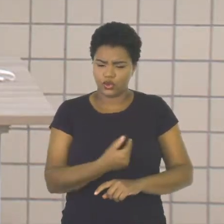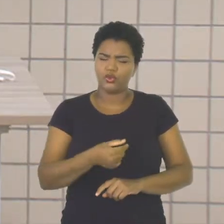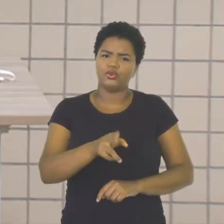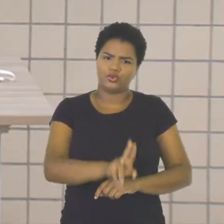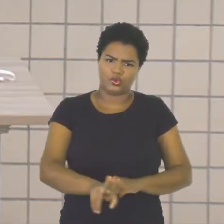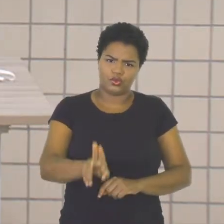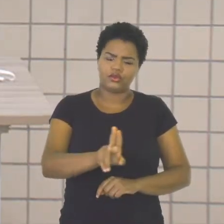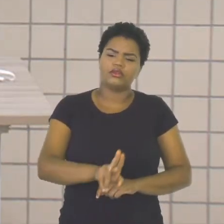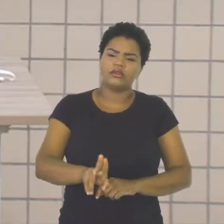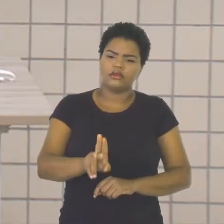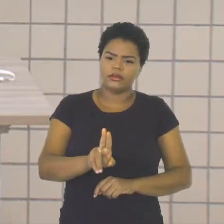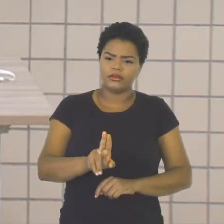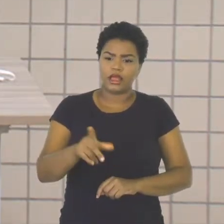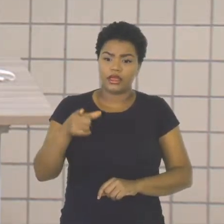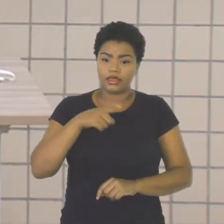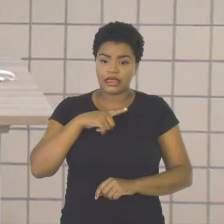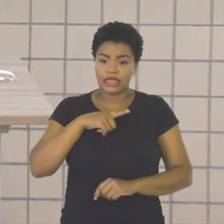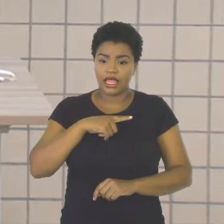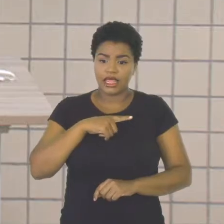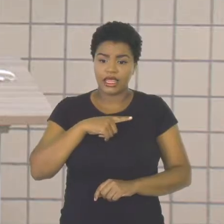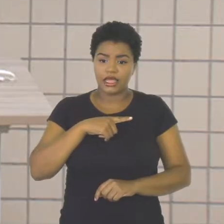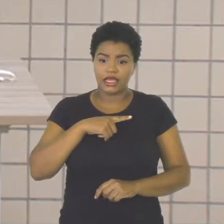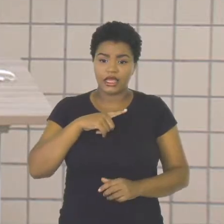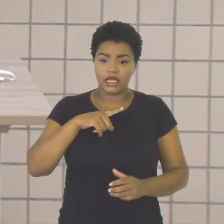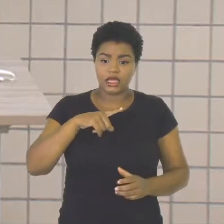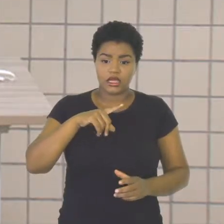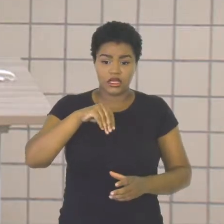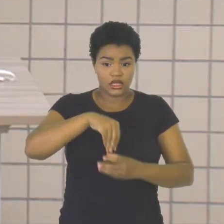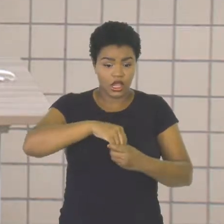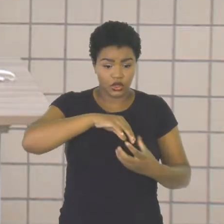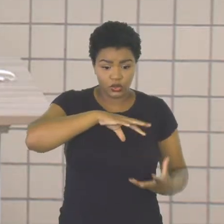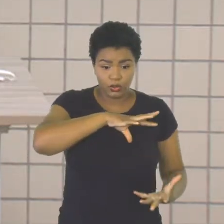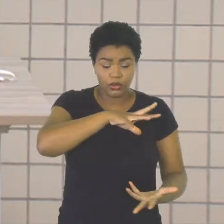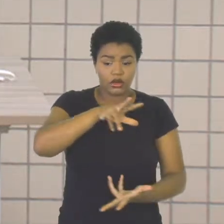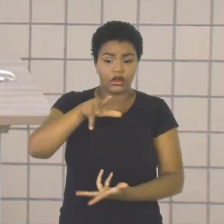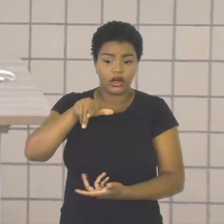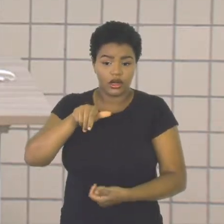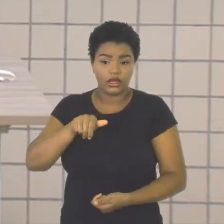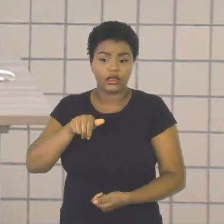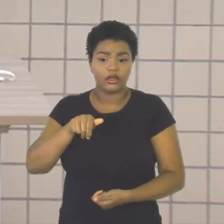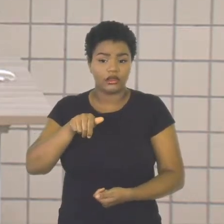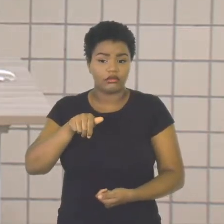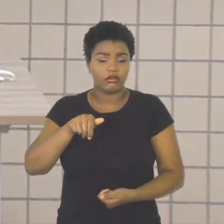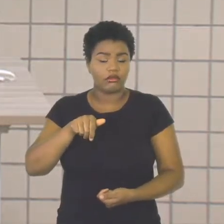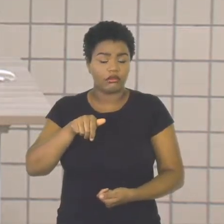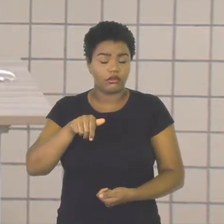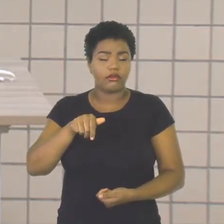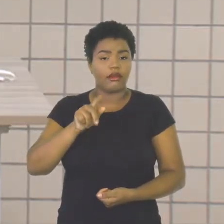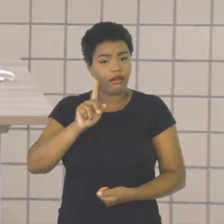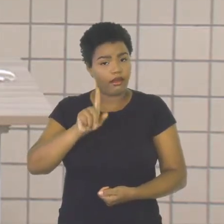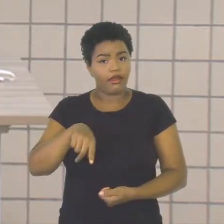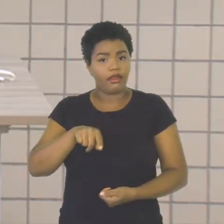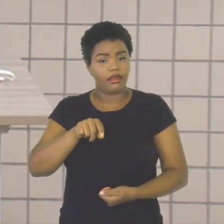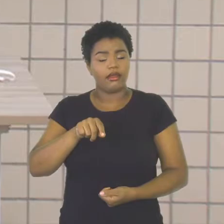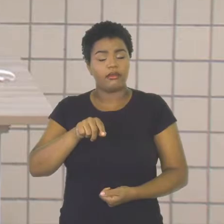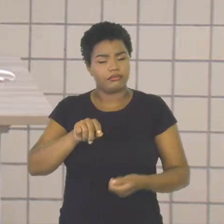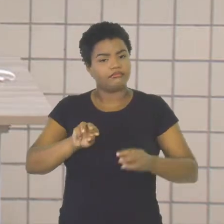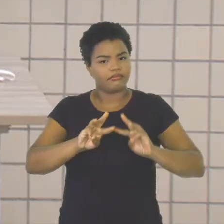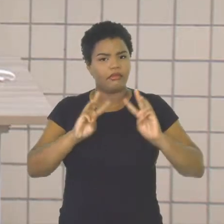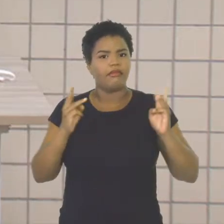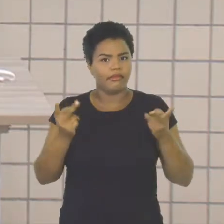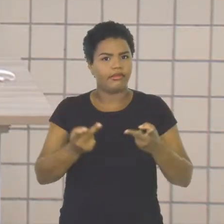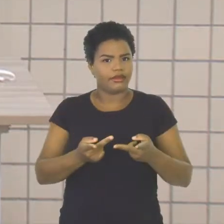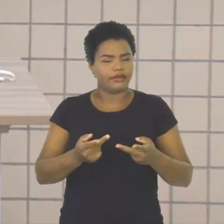utilizamos, que existem dentro do nosso planeta, são considerados como